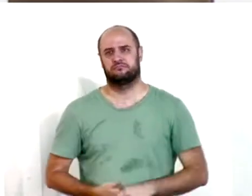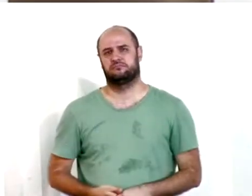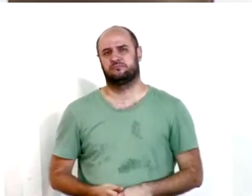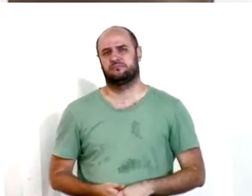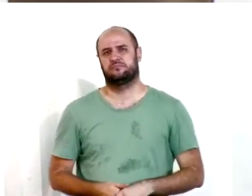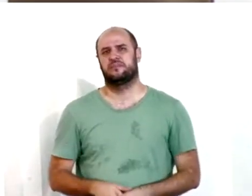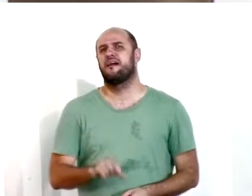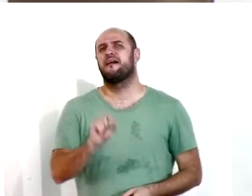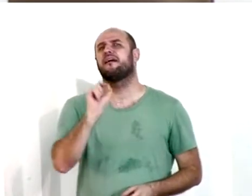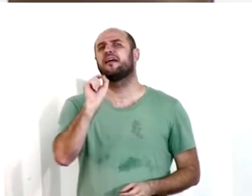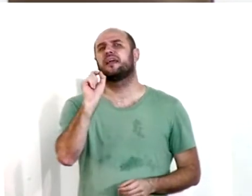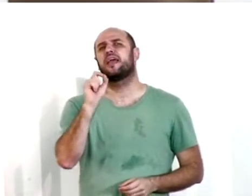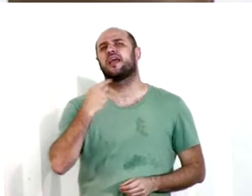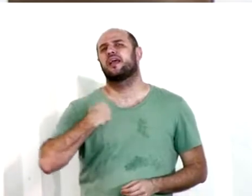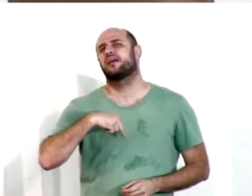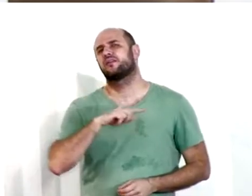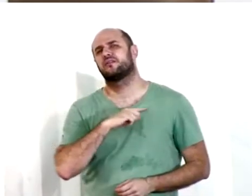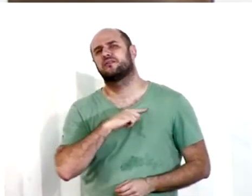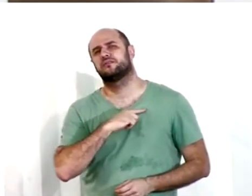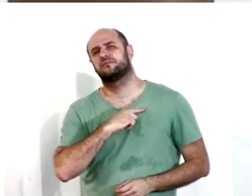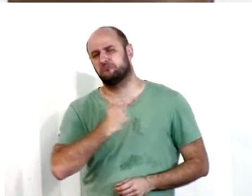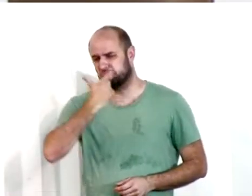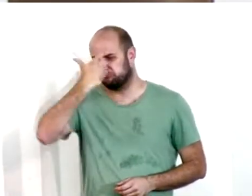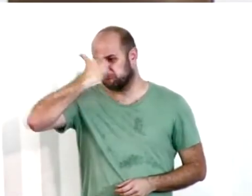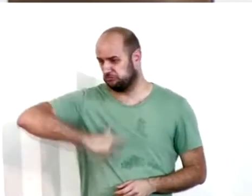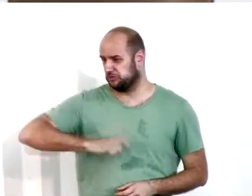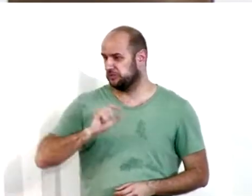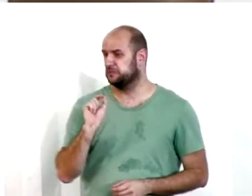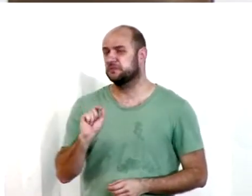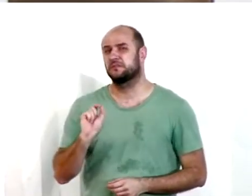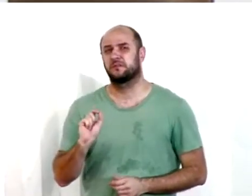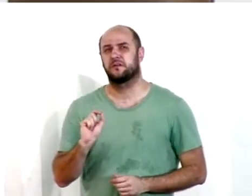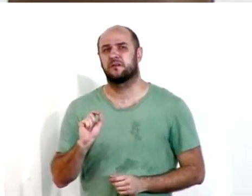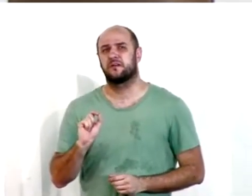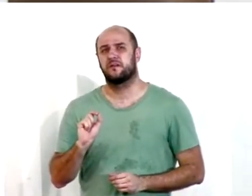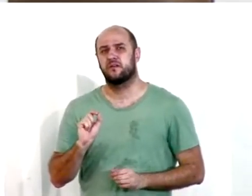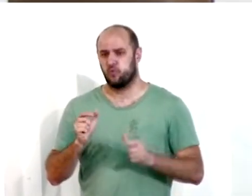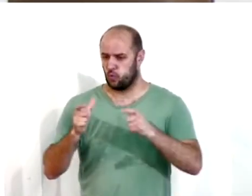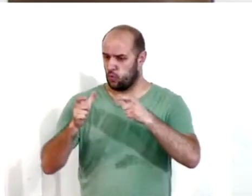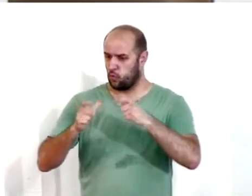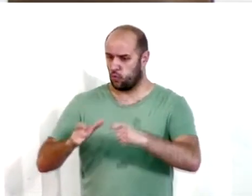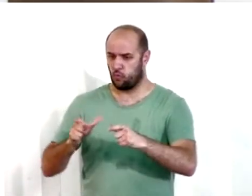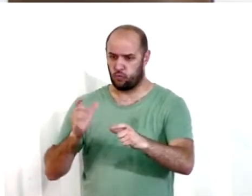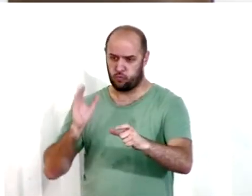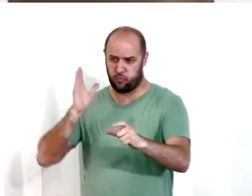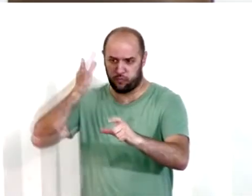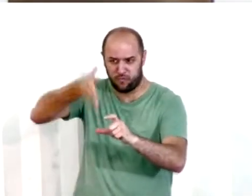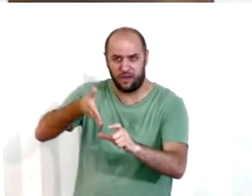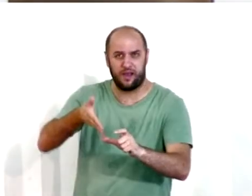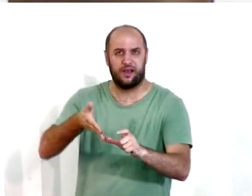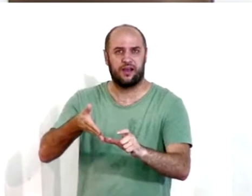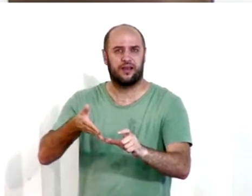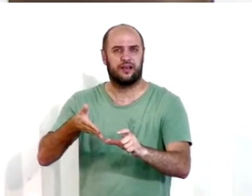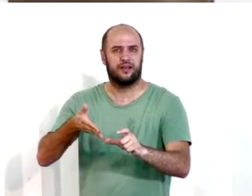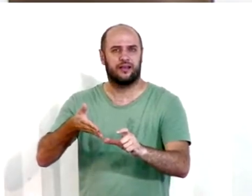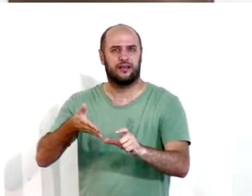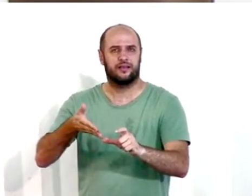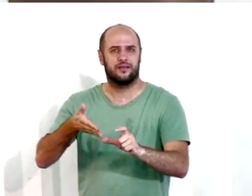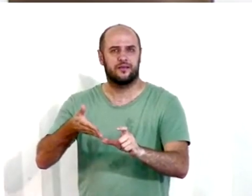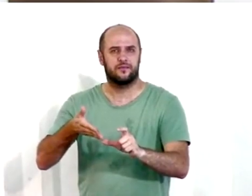Quem somos? O que somos? E para onde vamos? Está